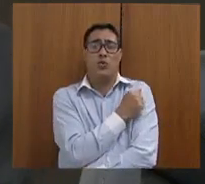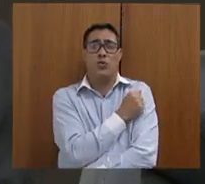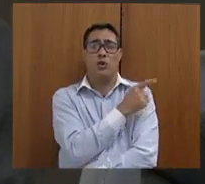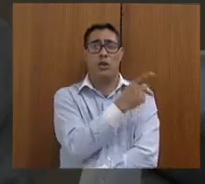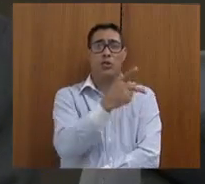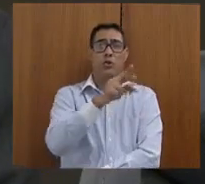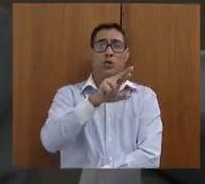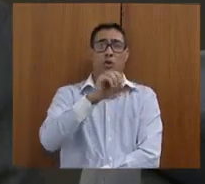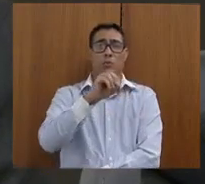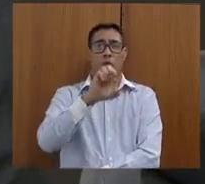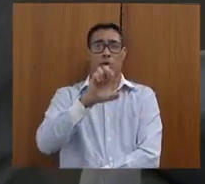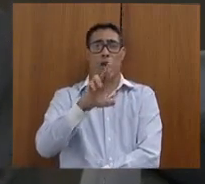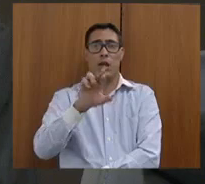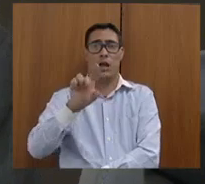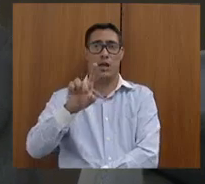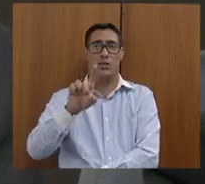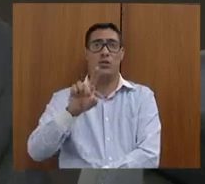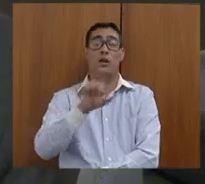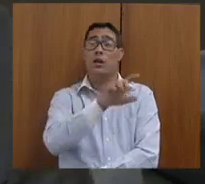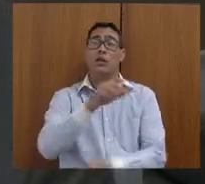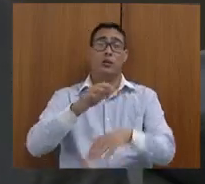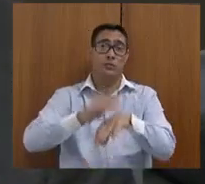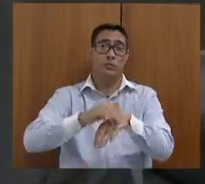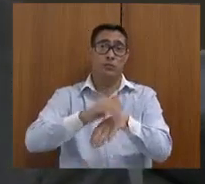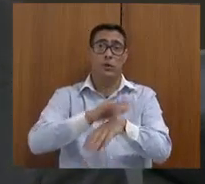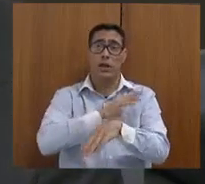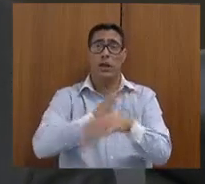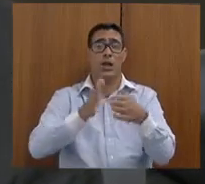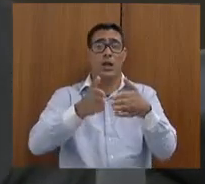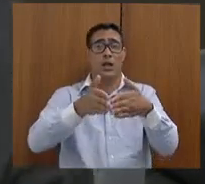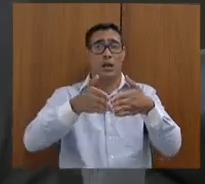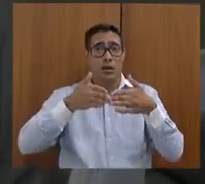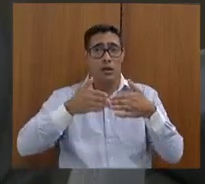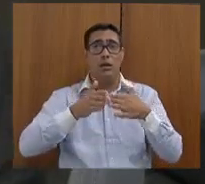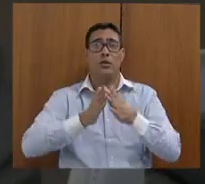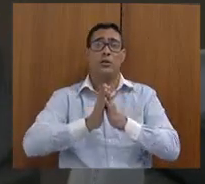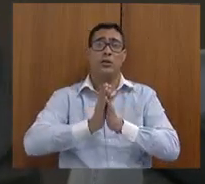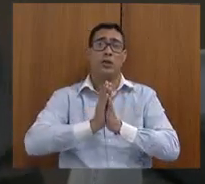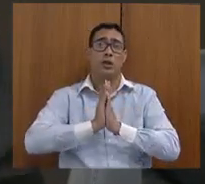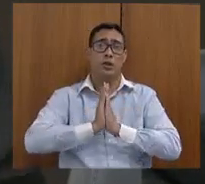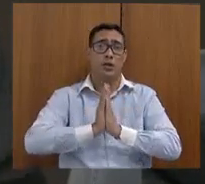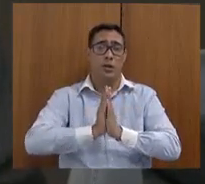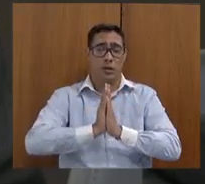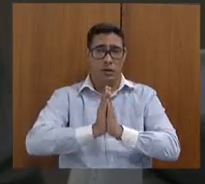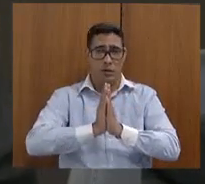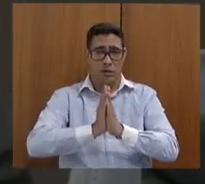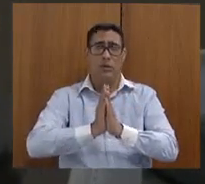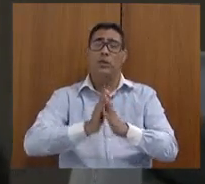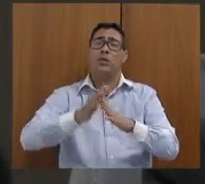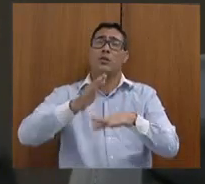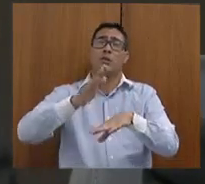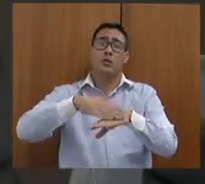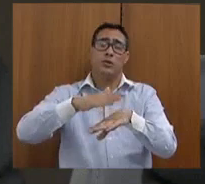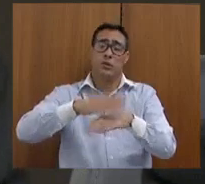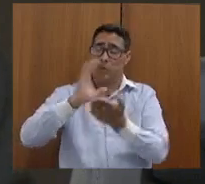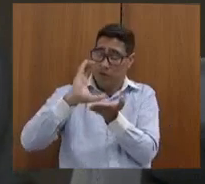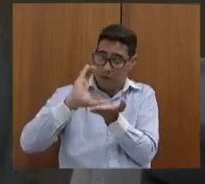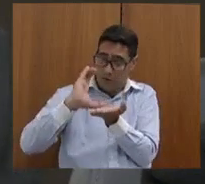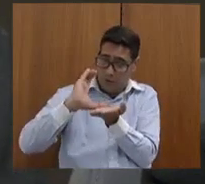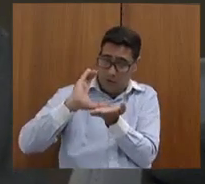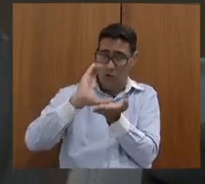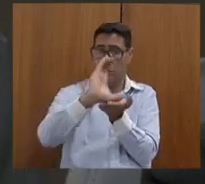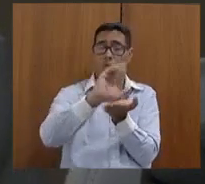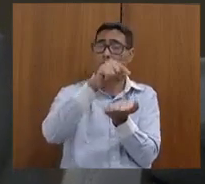pelo Estado então fica aqui um pedido de reforço dos recursos para esse